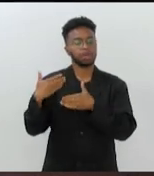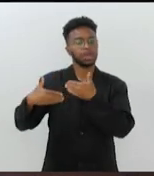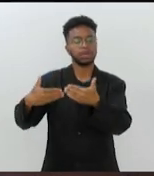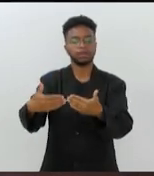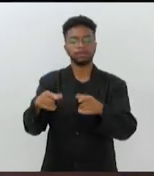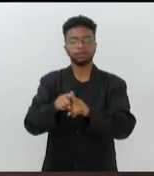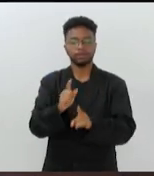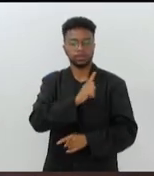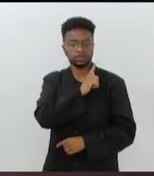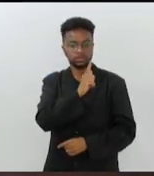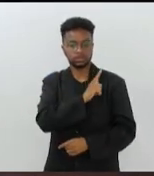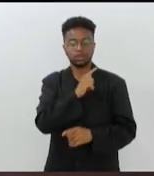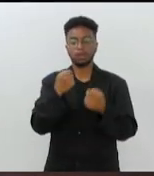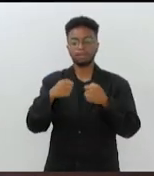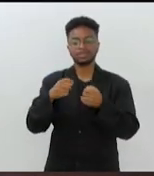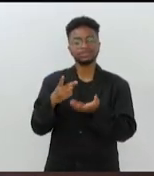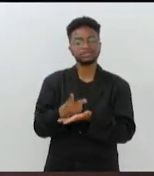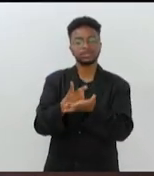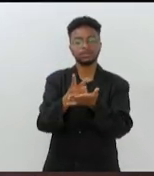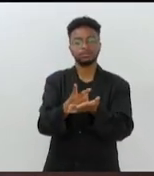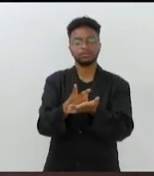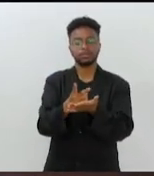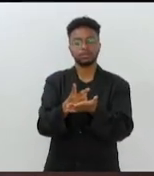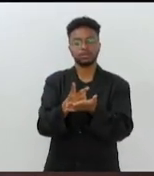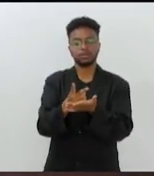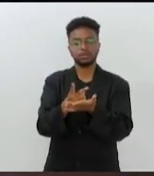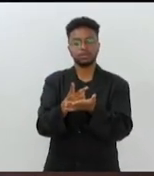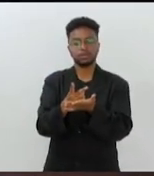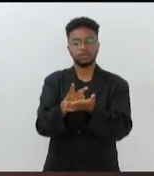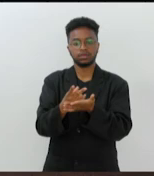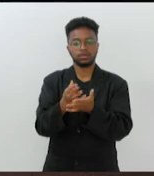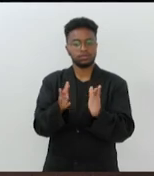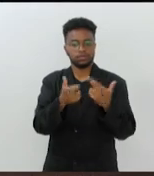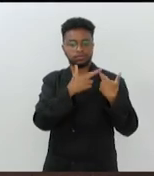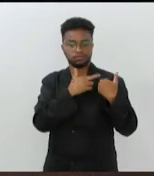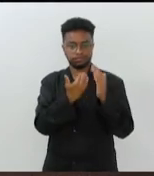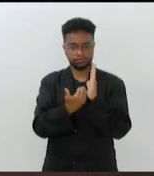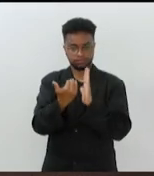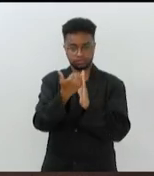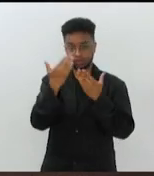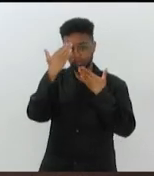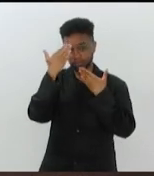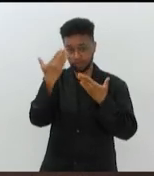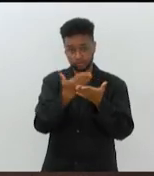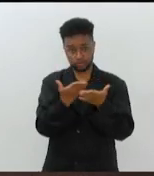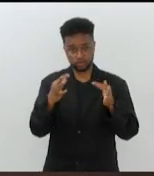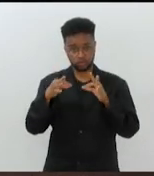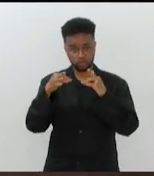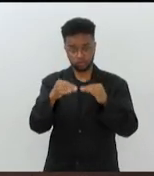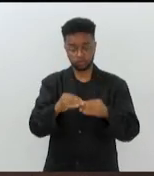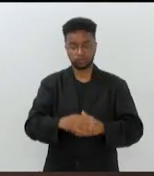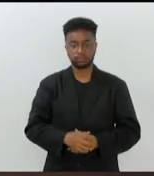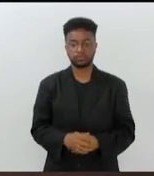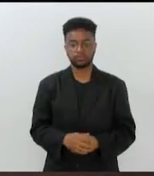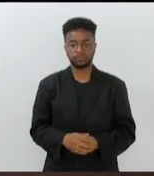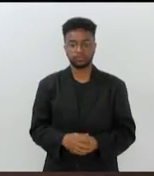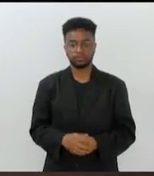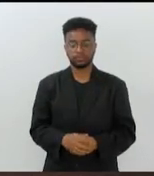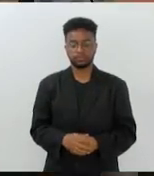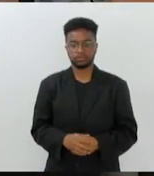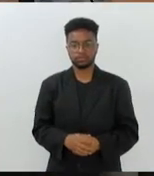a gestão dele seja cada vez mais responsável. Muito obrigada a todos e todas.